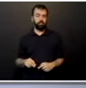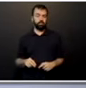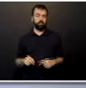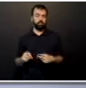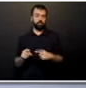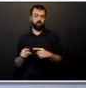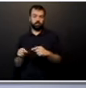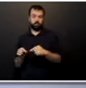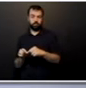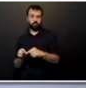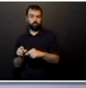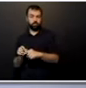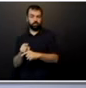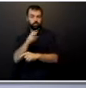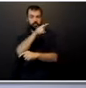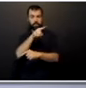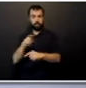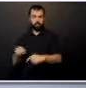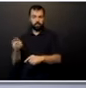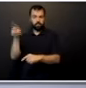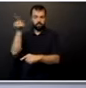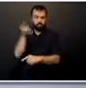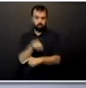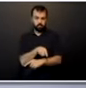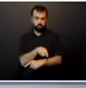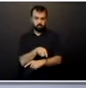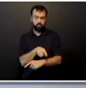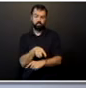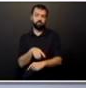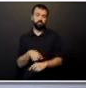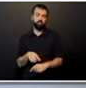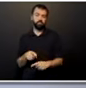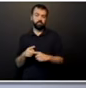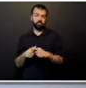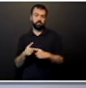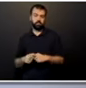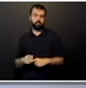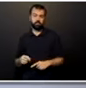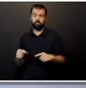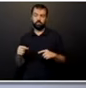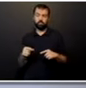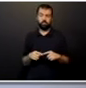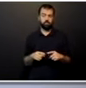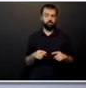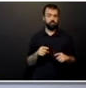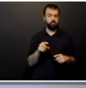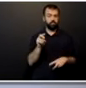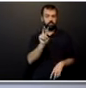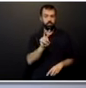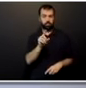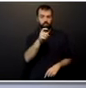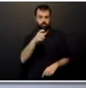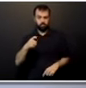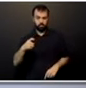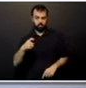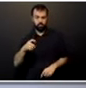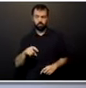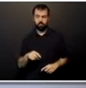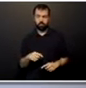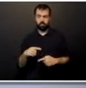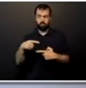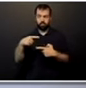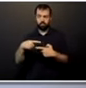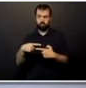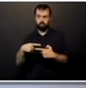resolução basta fazer uma multiplicação em cruz eu vou ter duas vezes x que